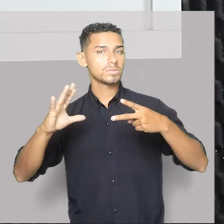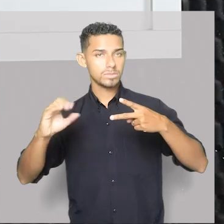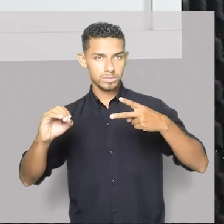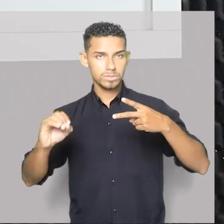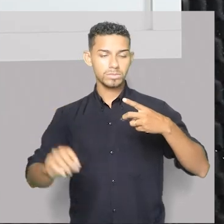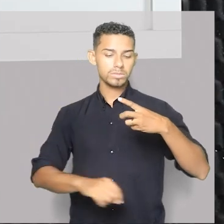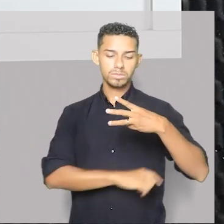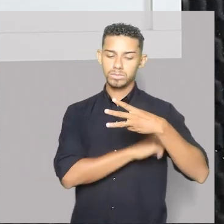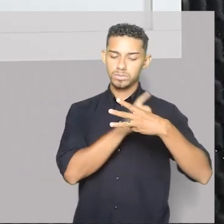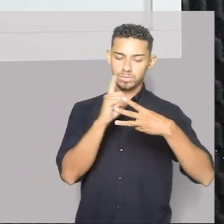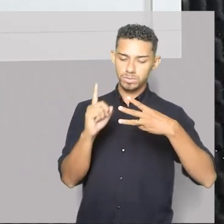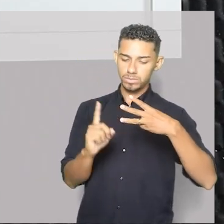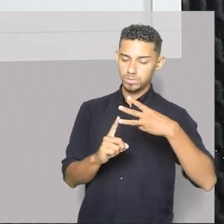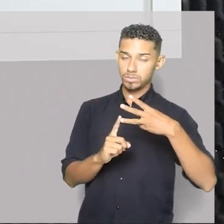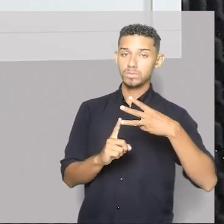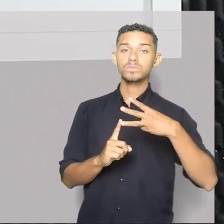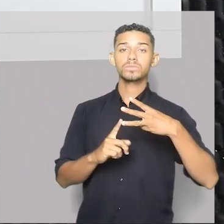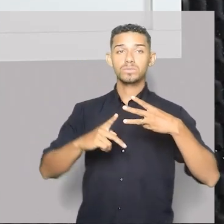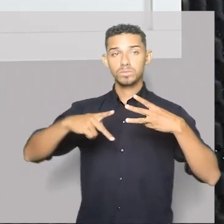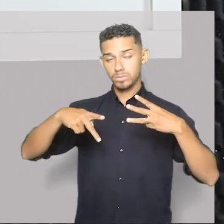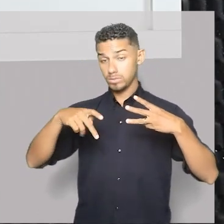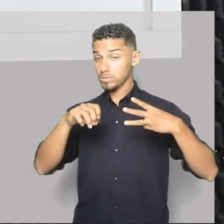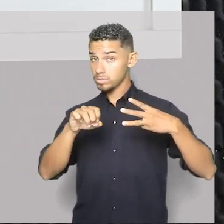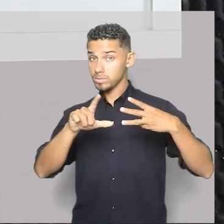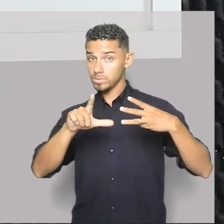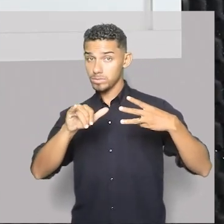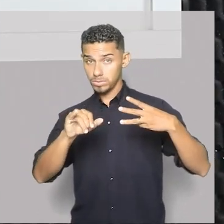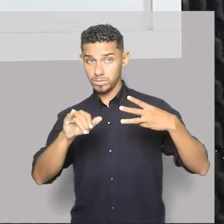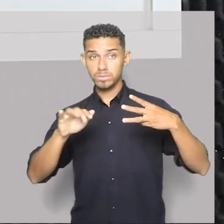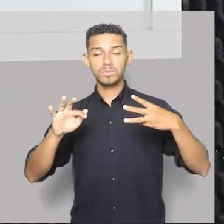parafilético, tá? E, por último, o grupo